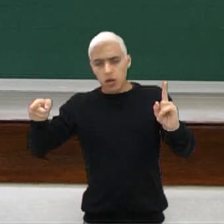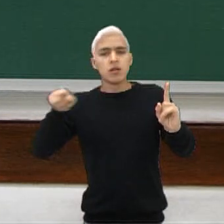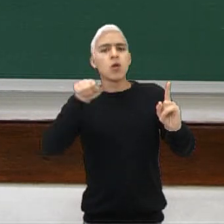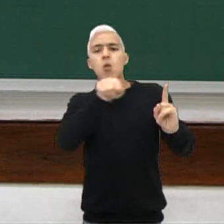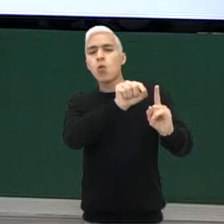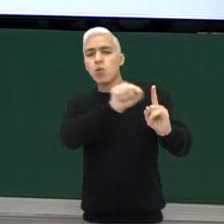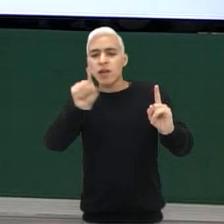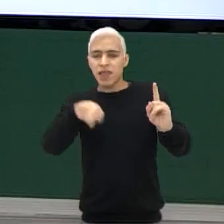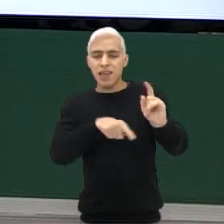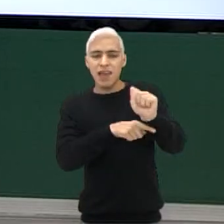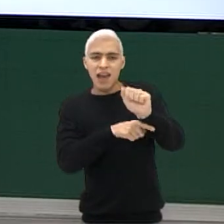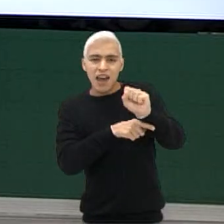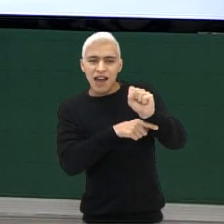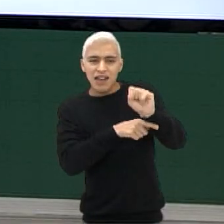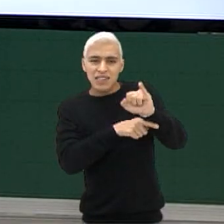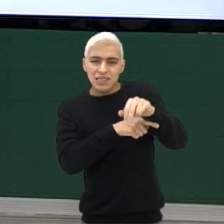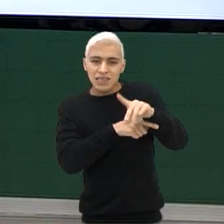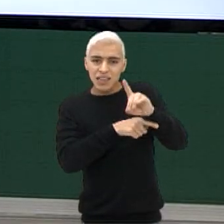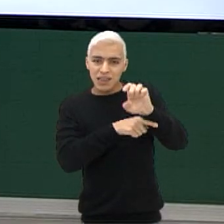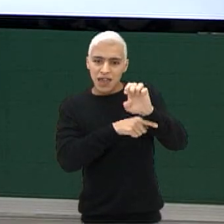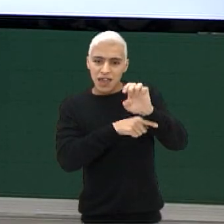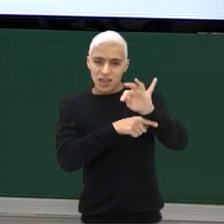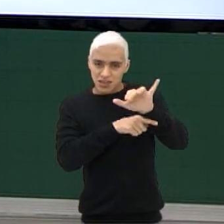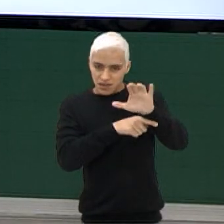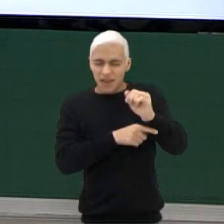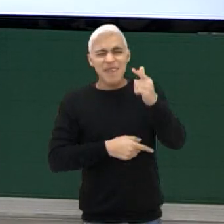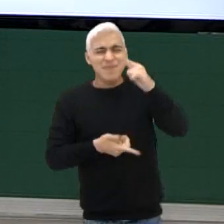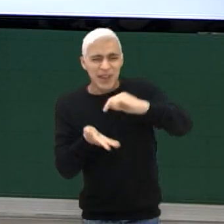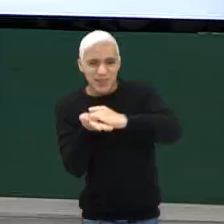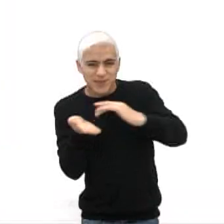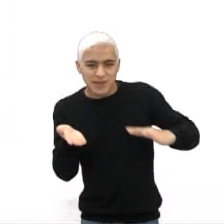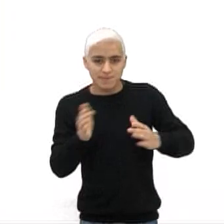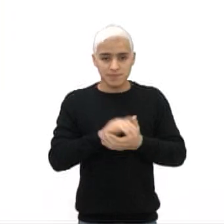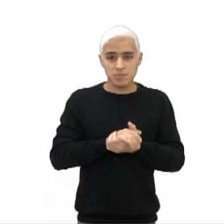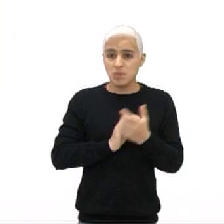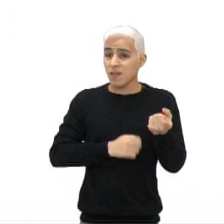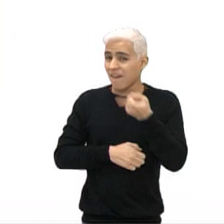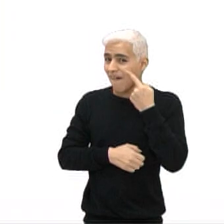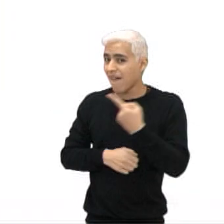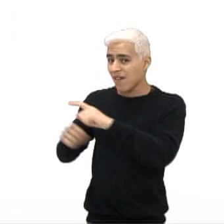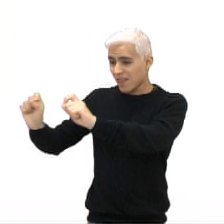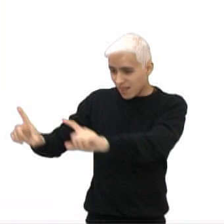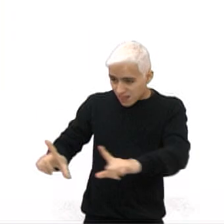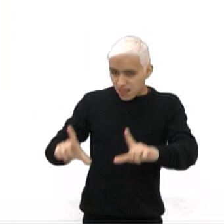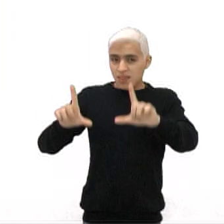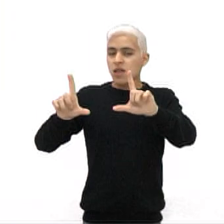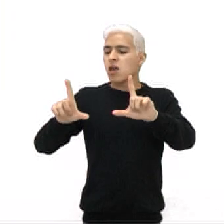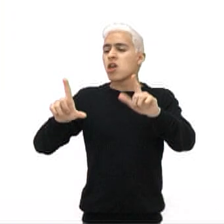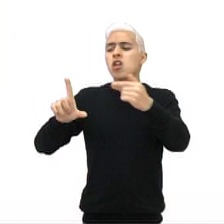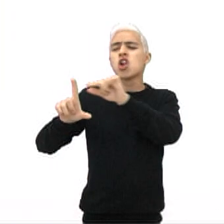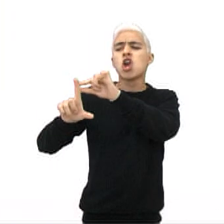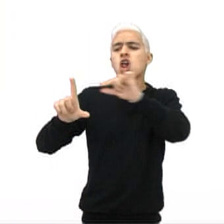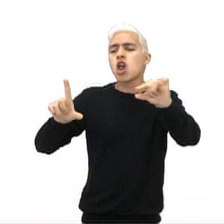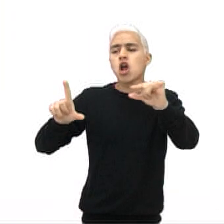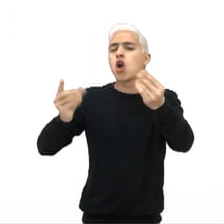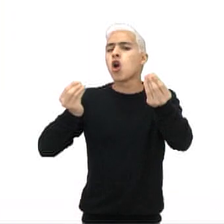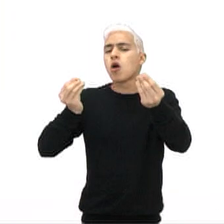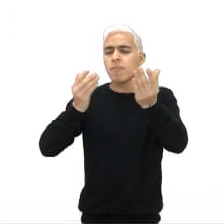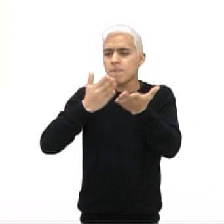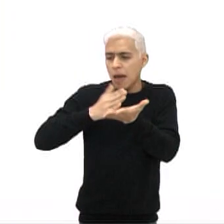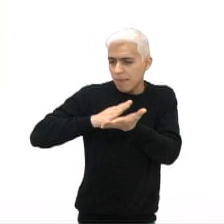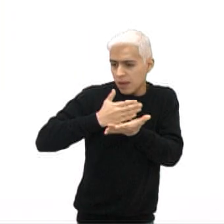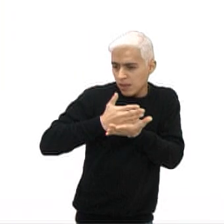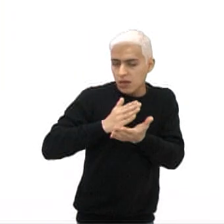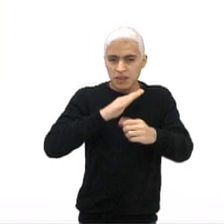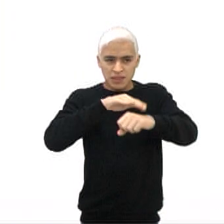é assindética. Mais uma atividade. Leia o anúncio e classifique as orações.